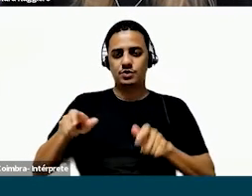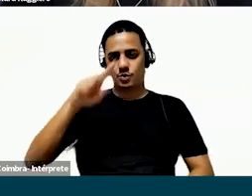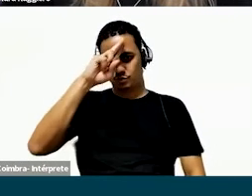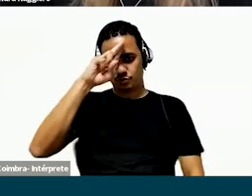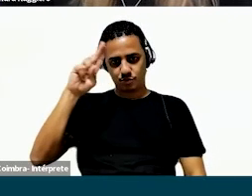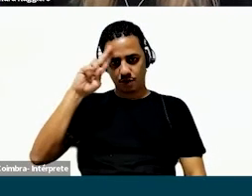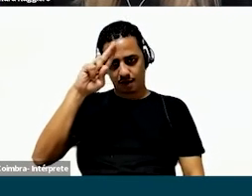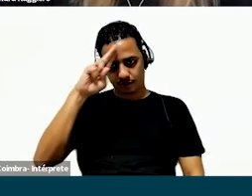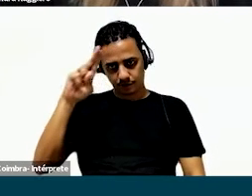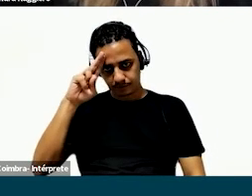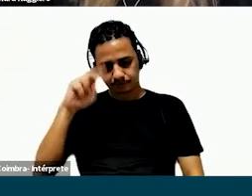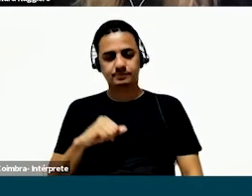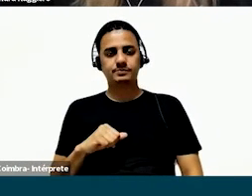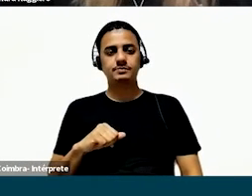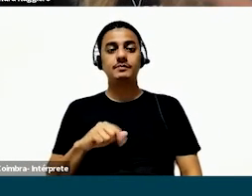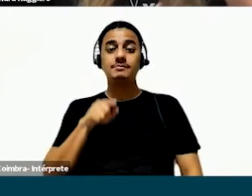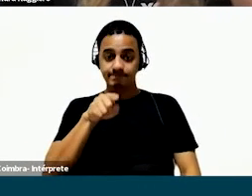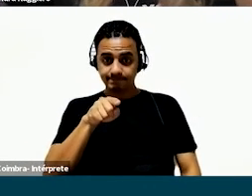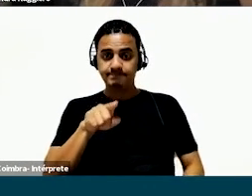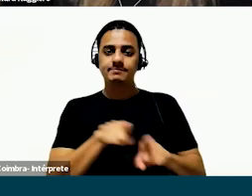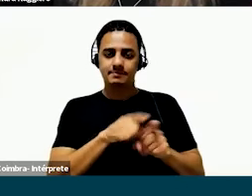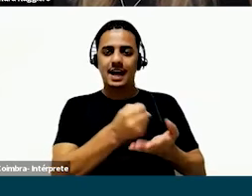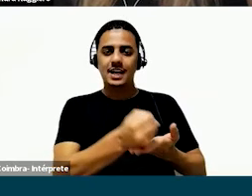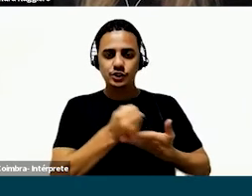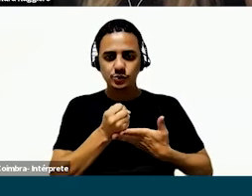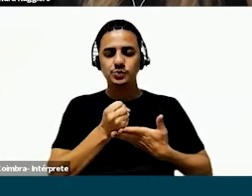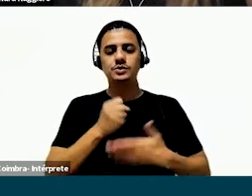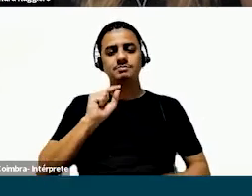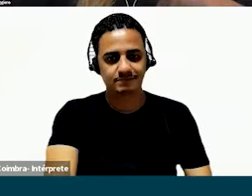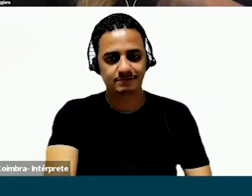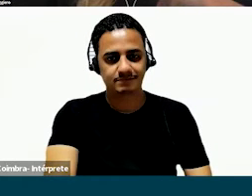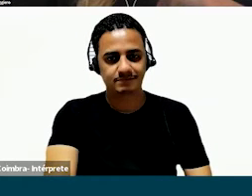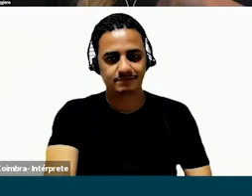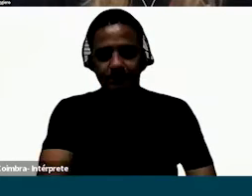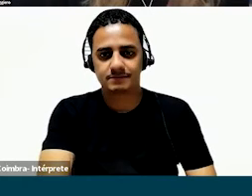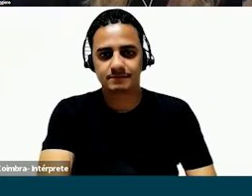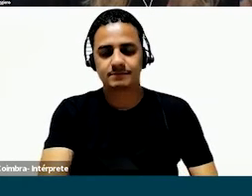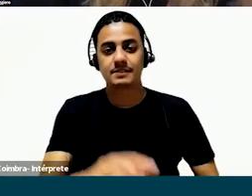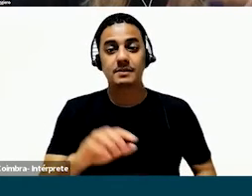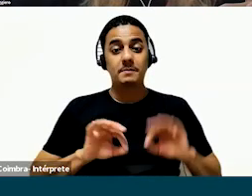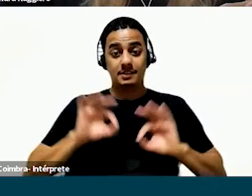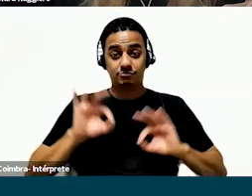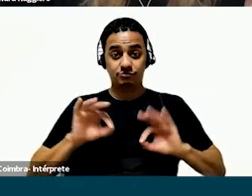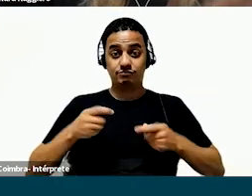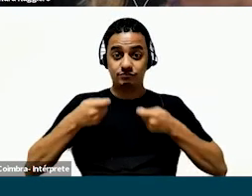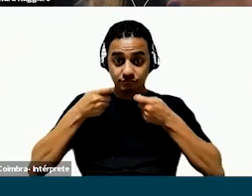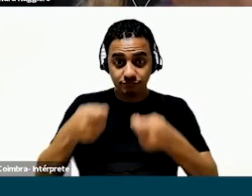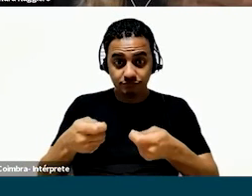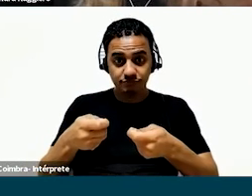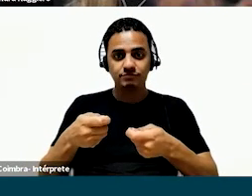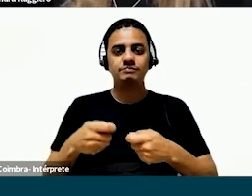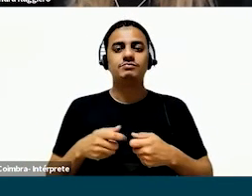à usuária. Então, ela também norteia e nos ajuda, permitindo, então, um planejamento de